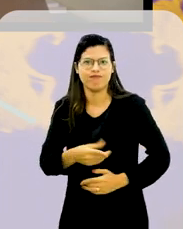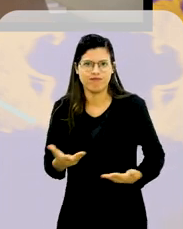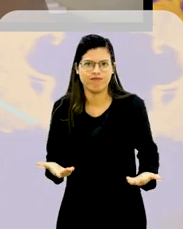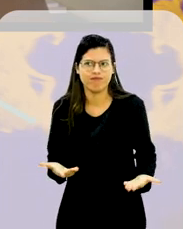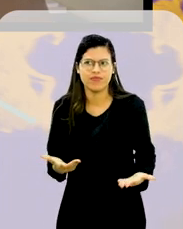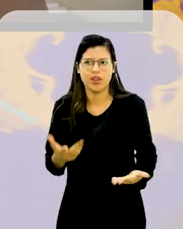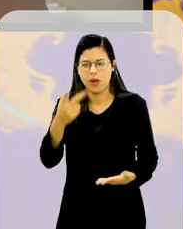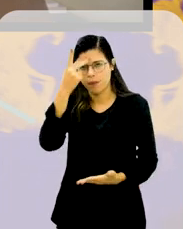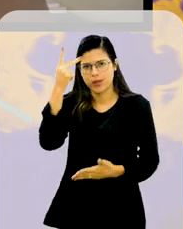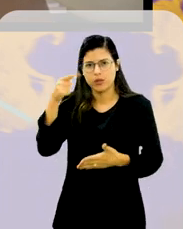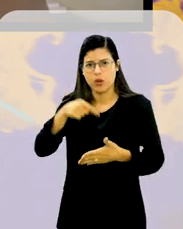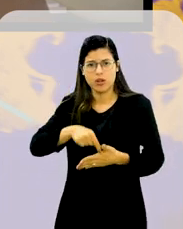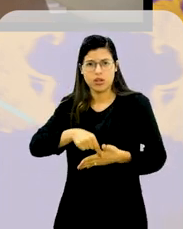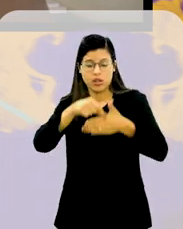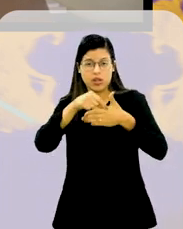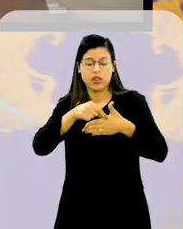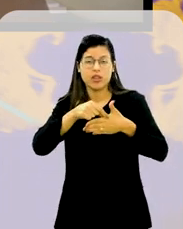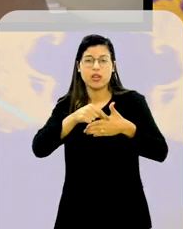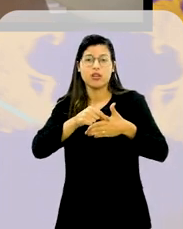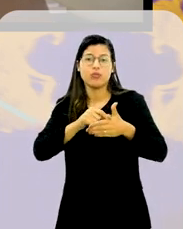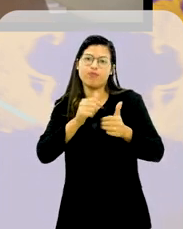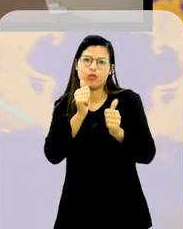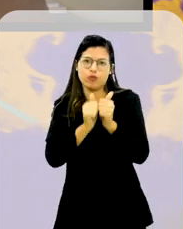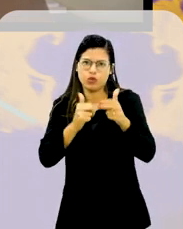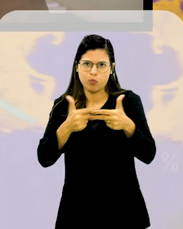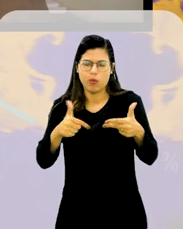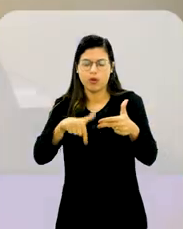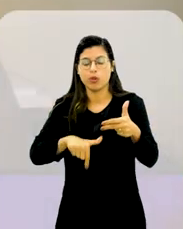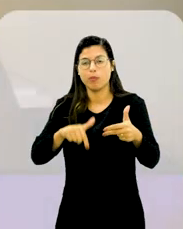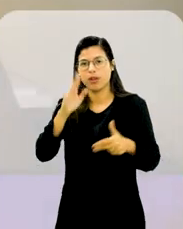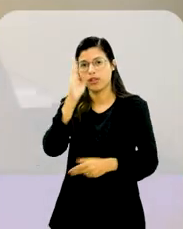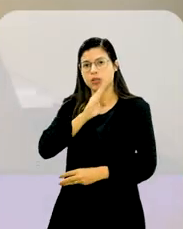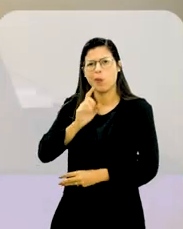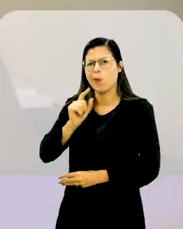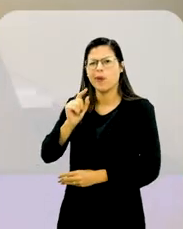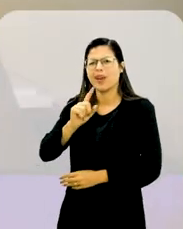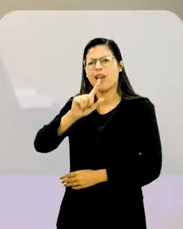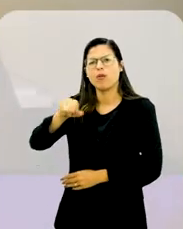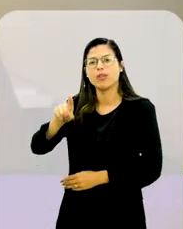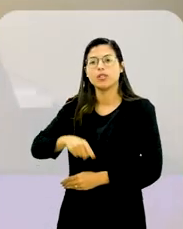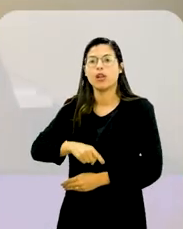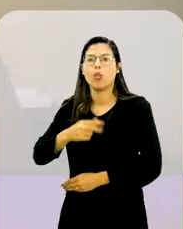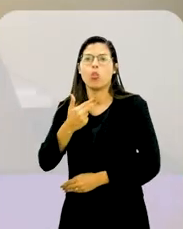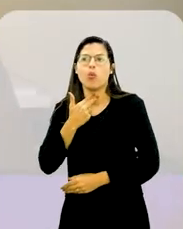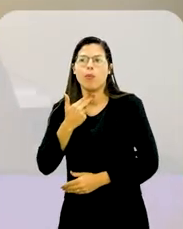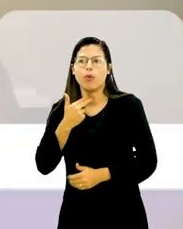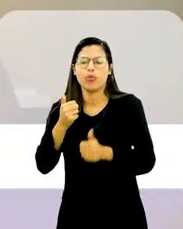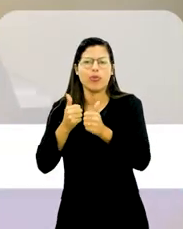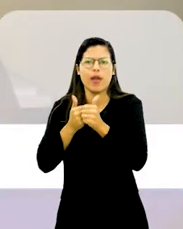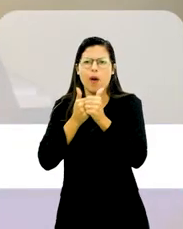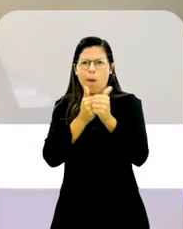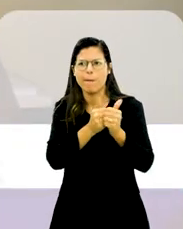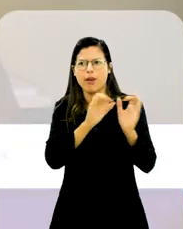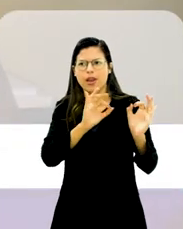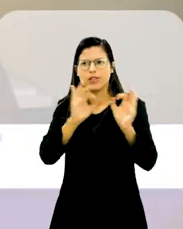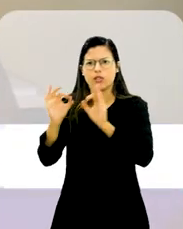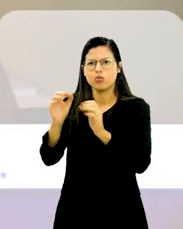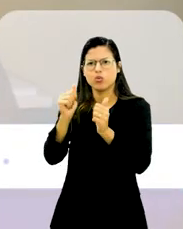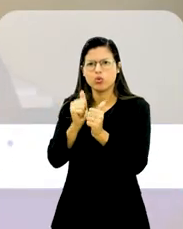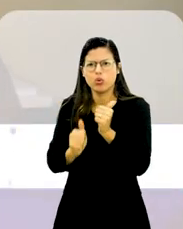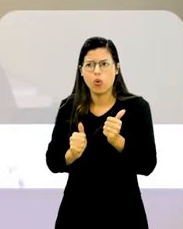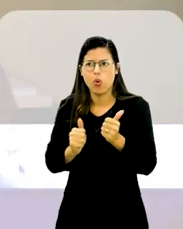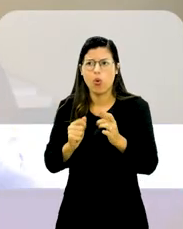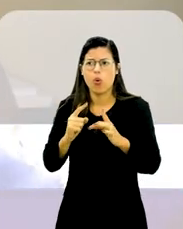suspensão de fato eh a dirigente de futebol aqui no Brasil o que que o que é a suspensão não poder acompanhar o jogo no